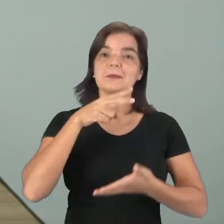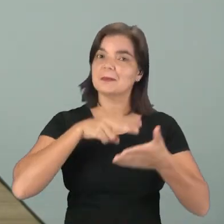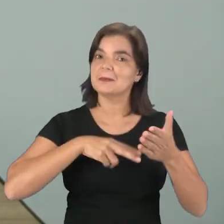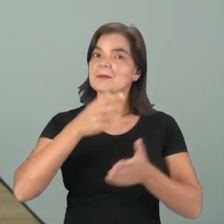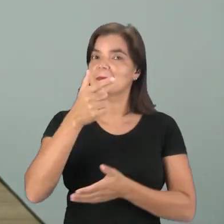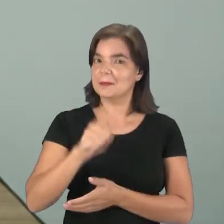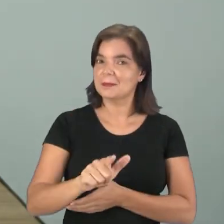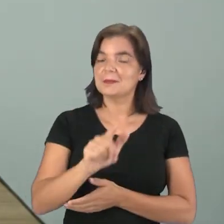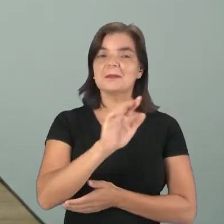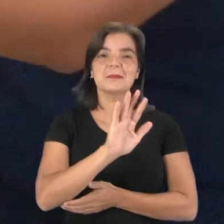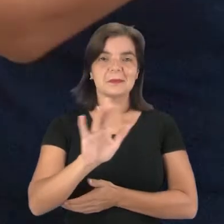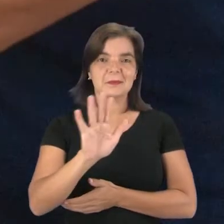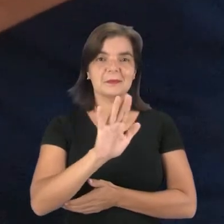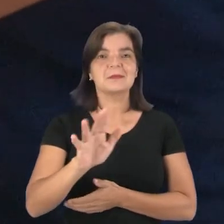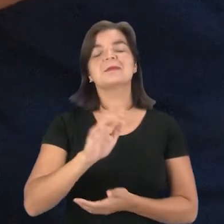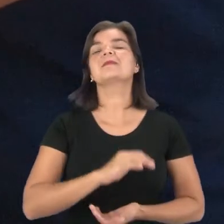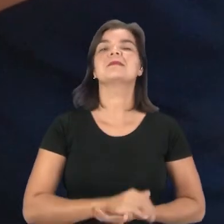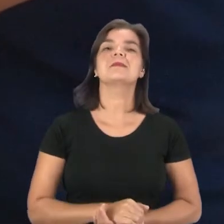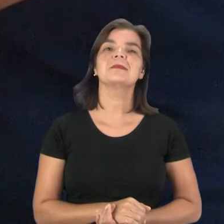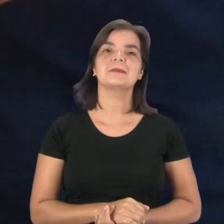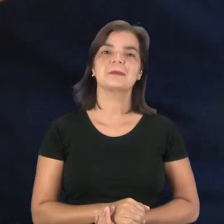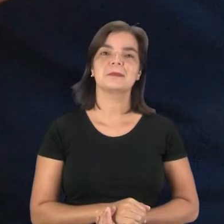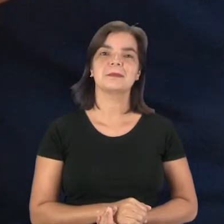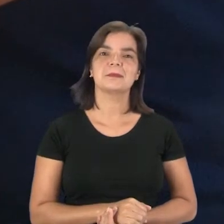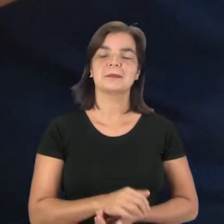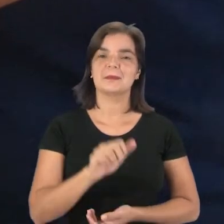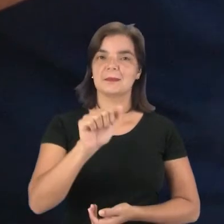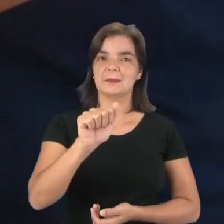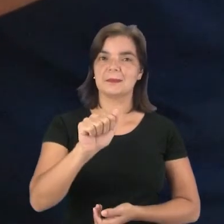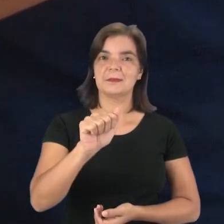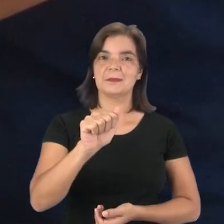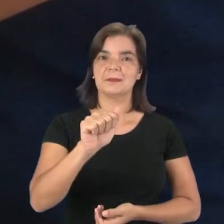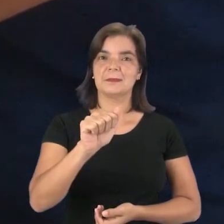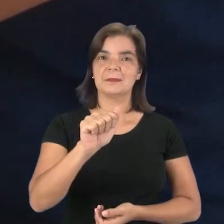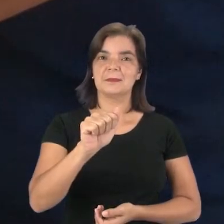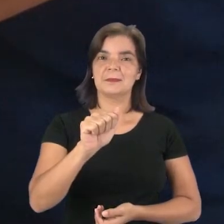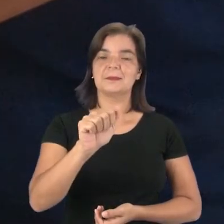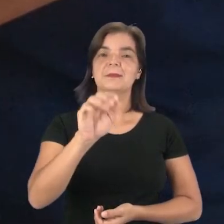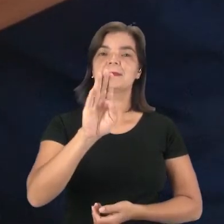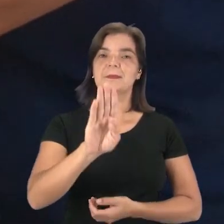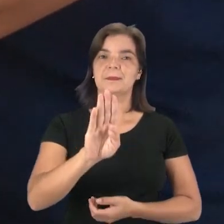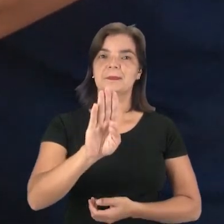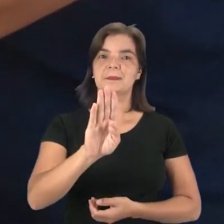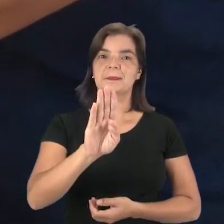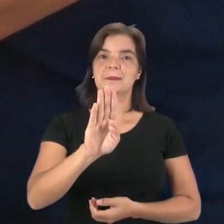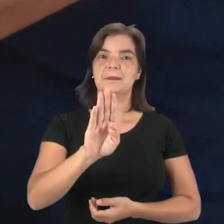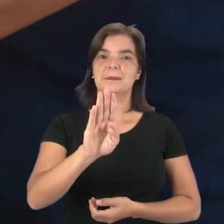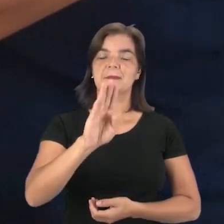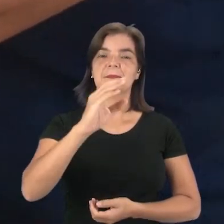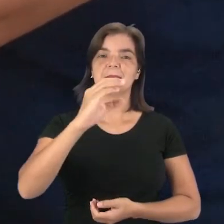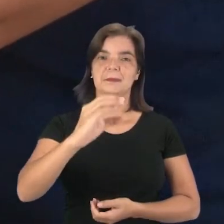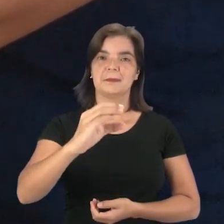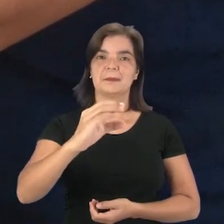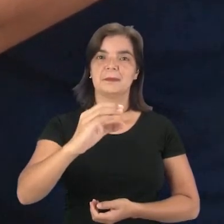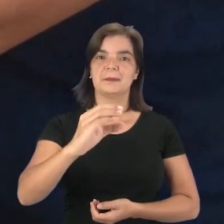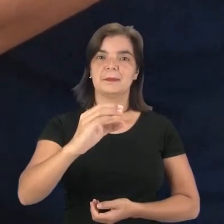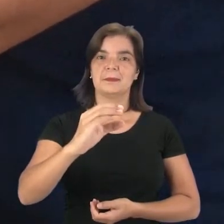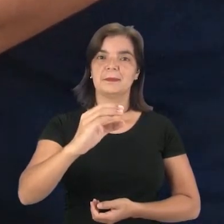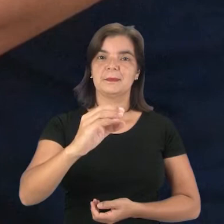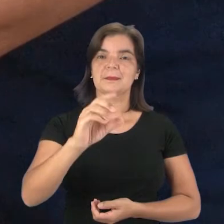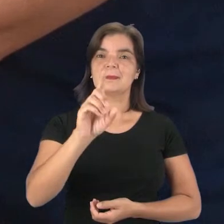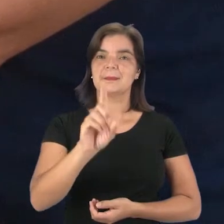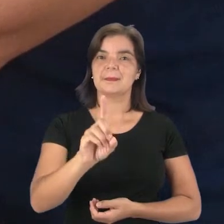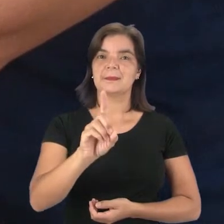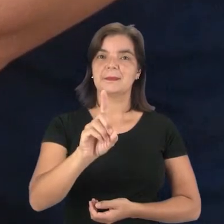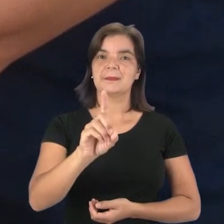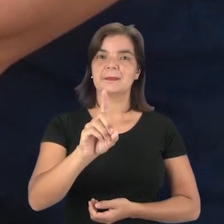novamente do nosso alfabeto vamos lá a b b c c